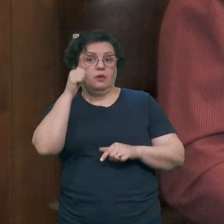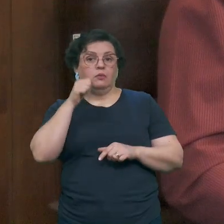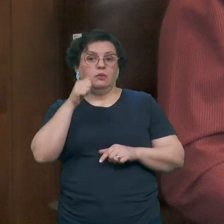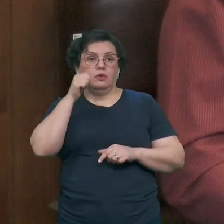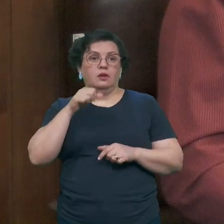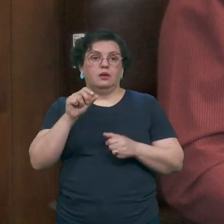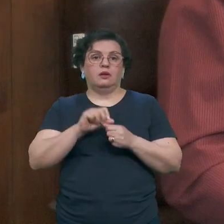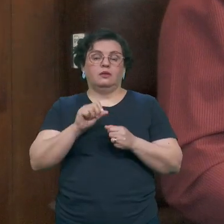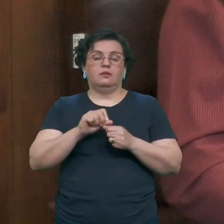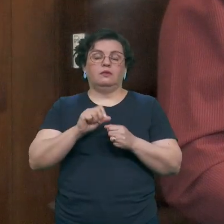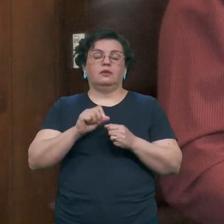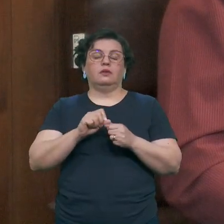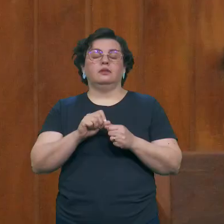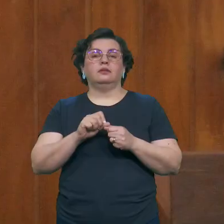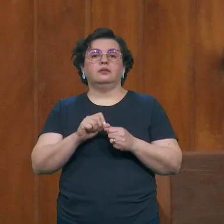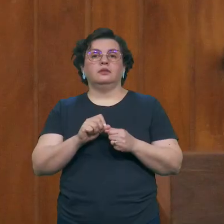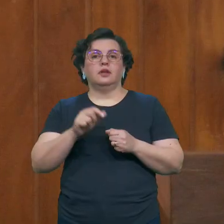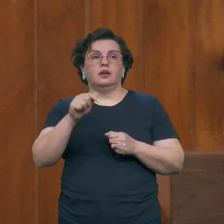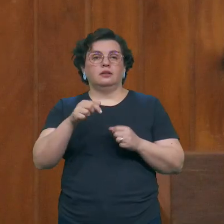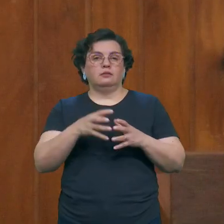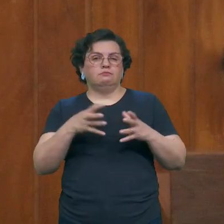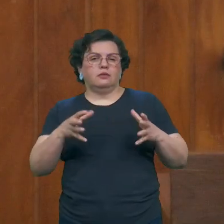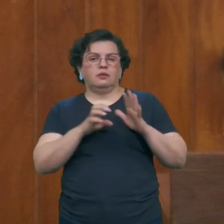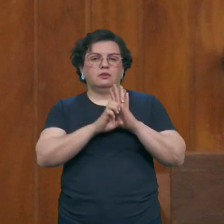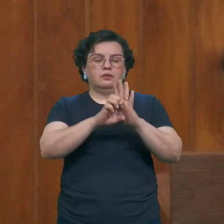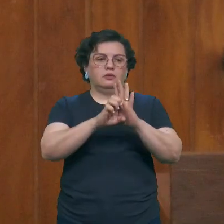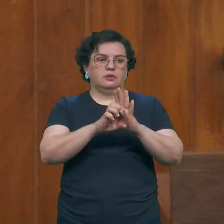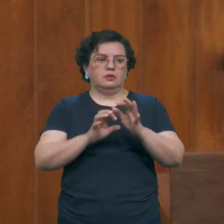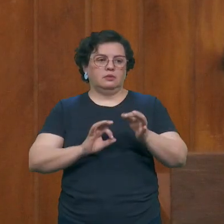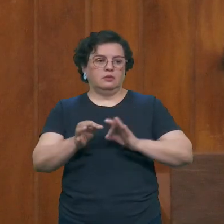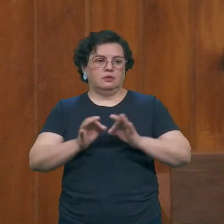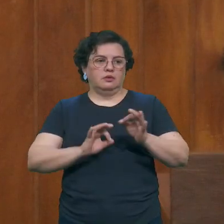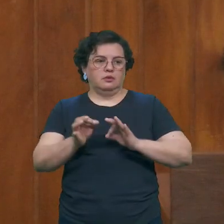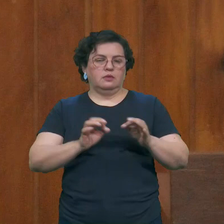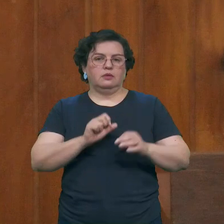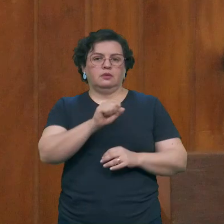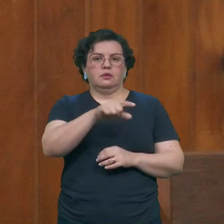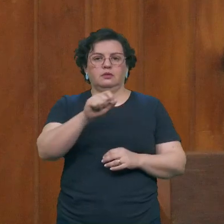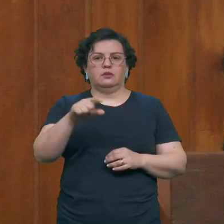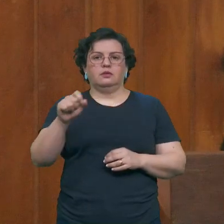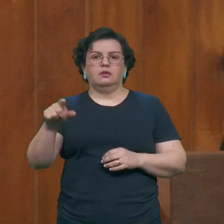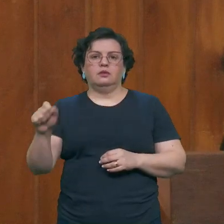executa nesse grande exemplo do Projeto Semear.